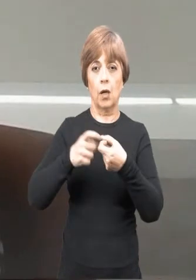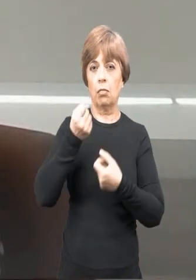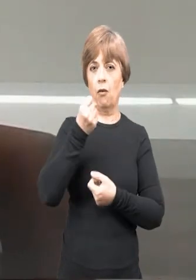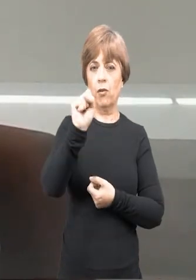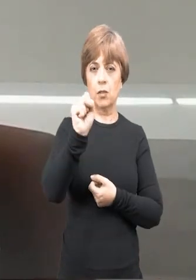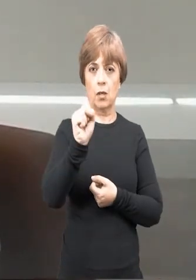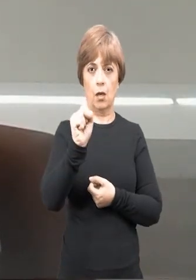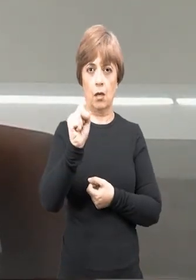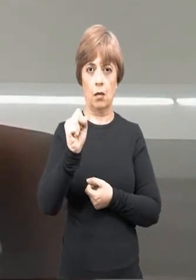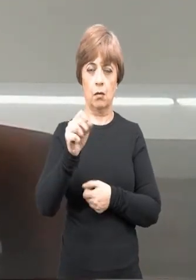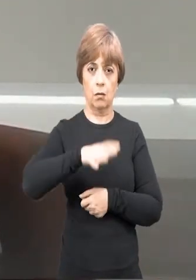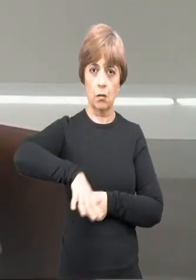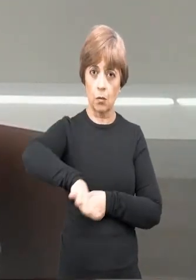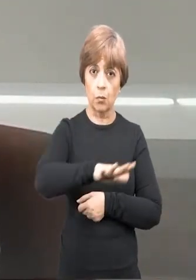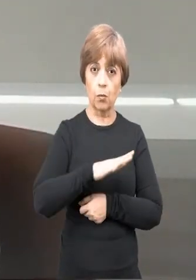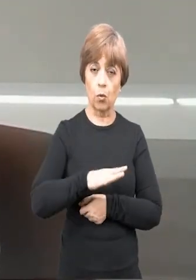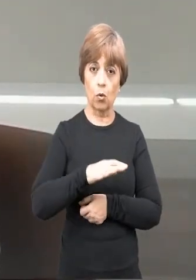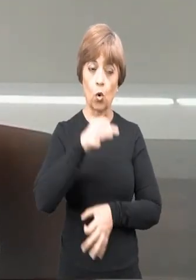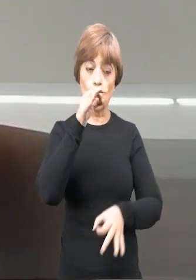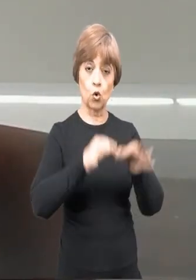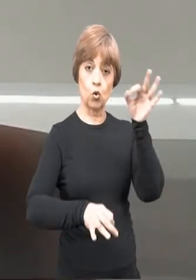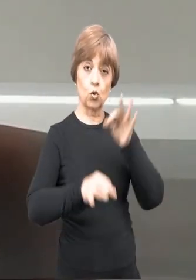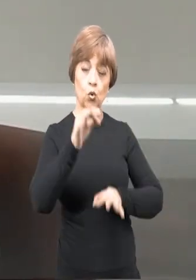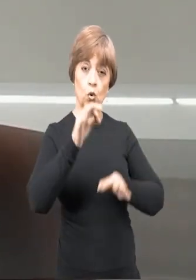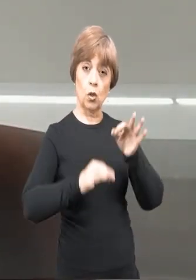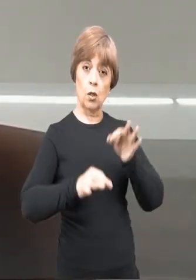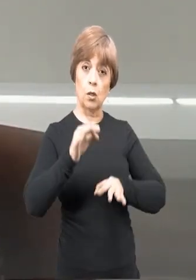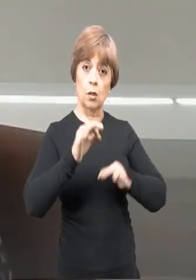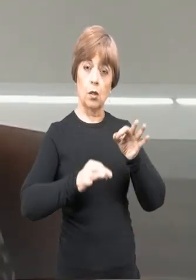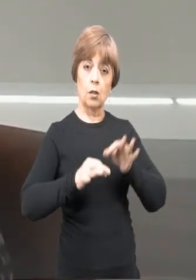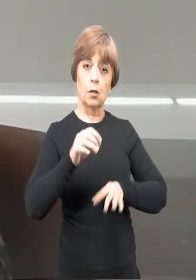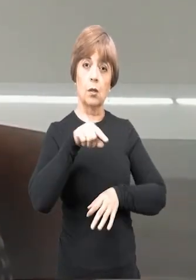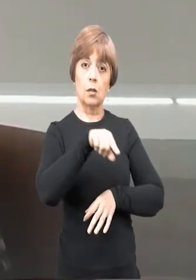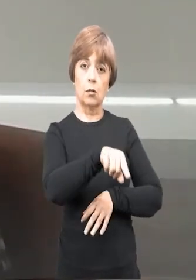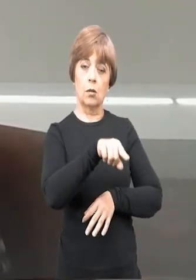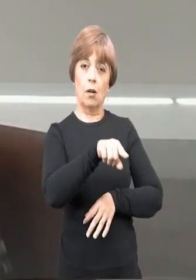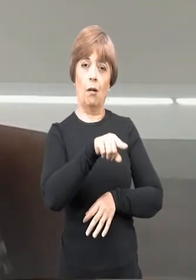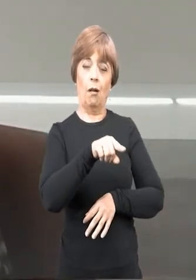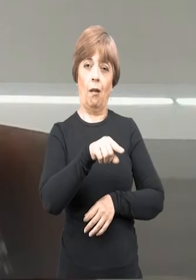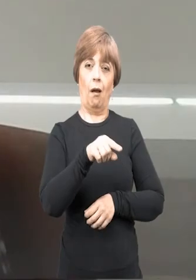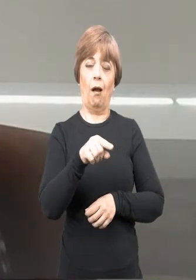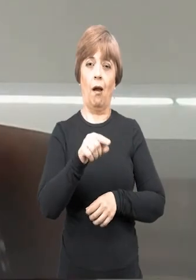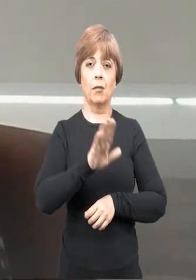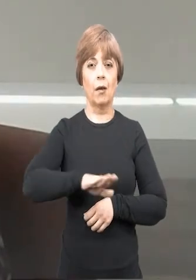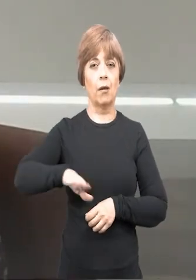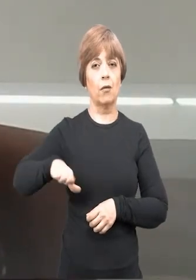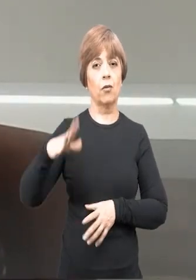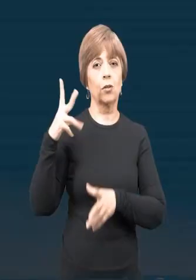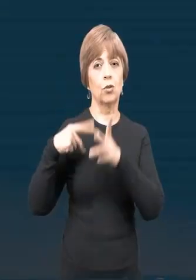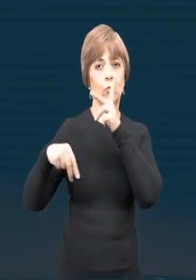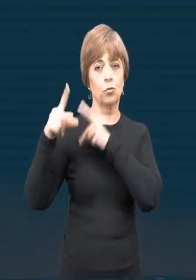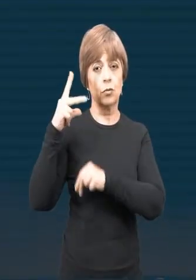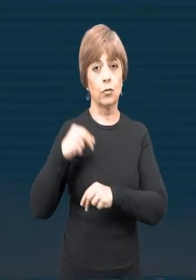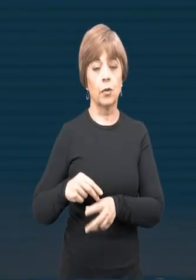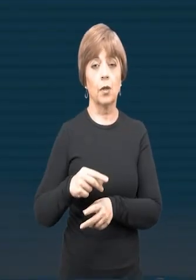perante o Juízo da Infância e Juventude de Belfor Roxo, e felizmente obtivemos a